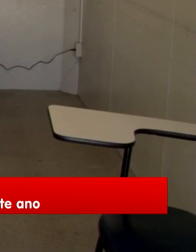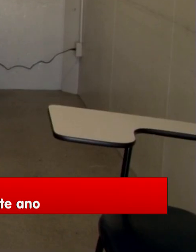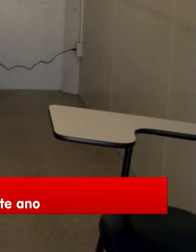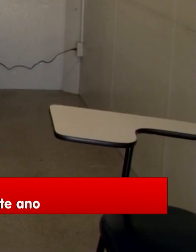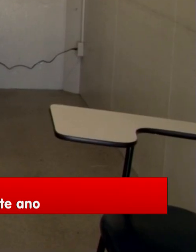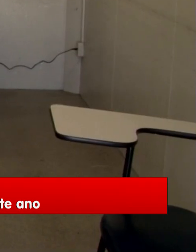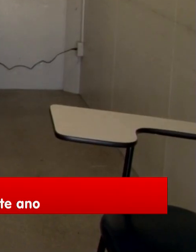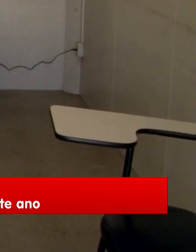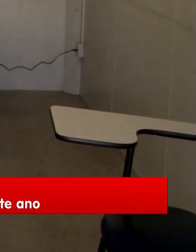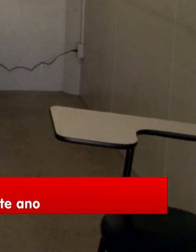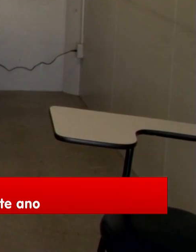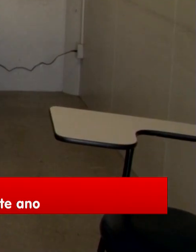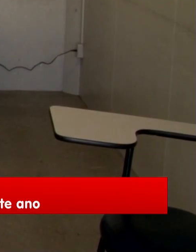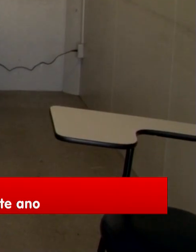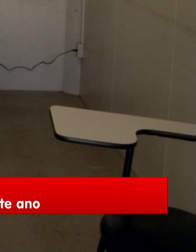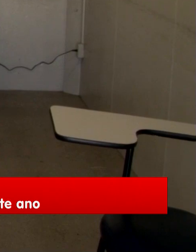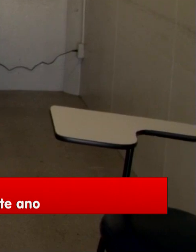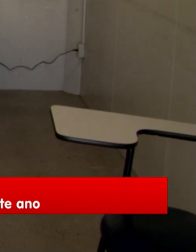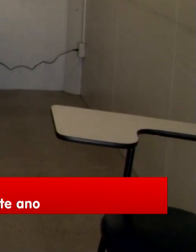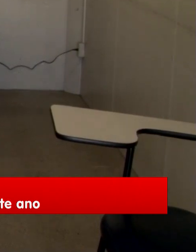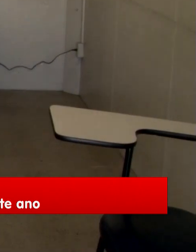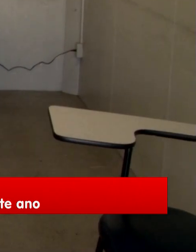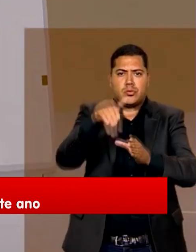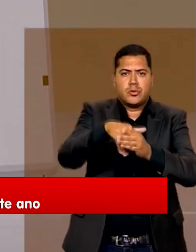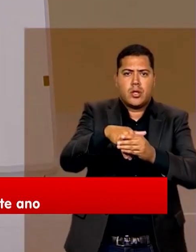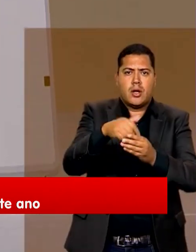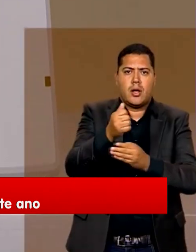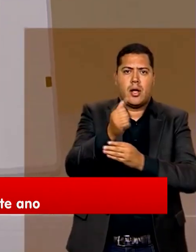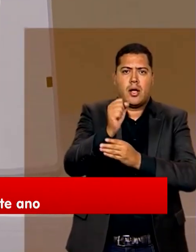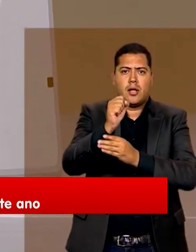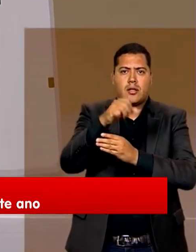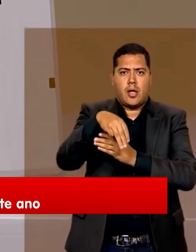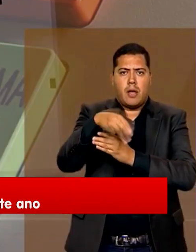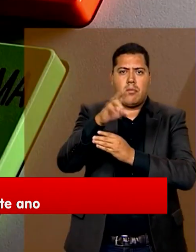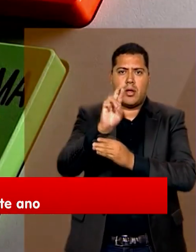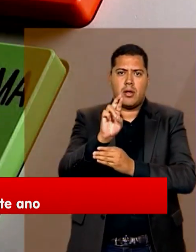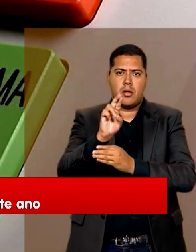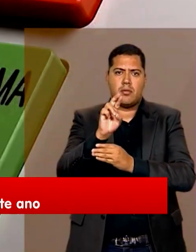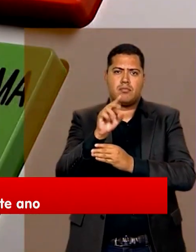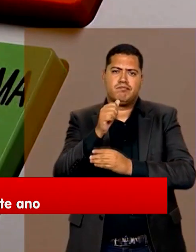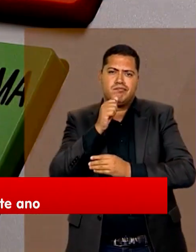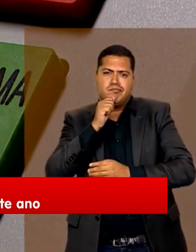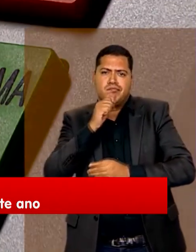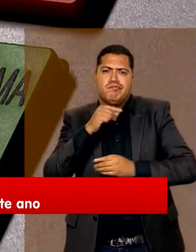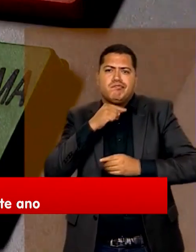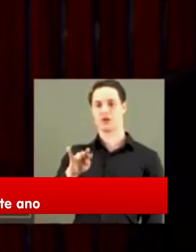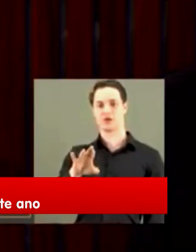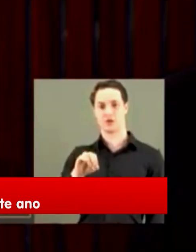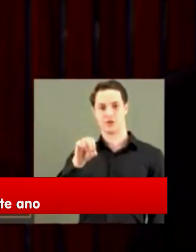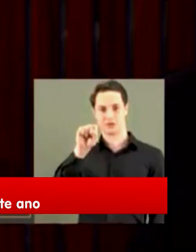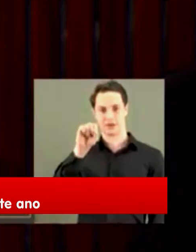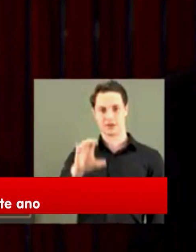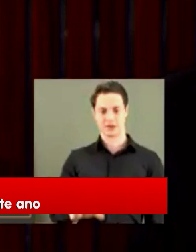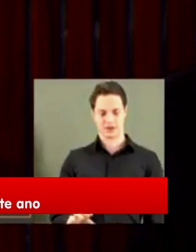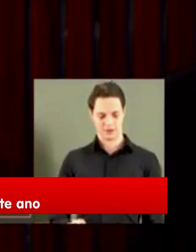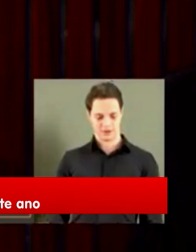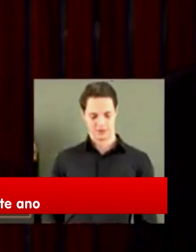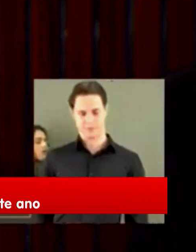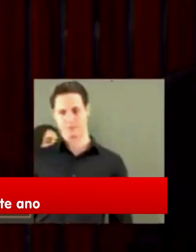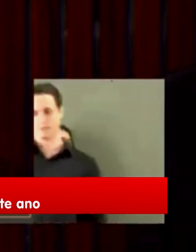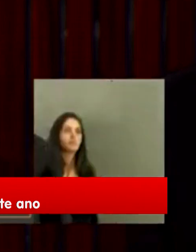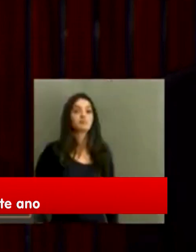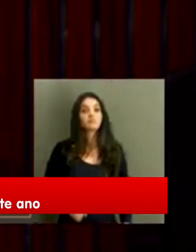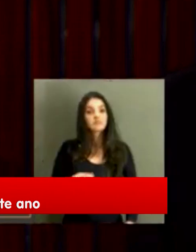resultado da eleição no primeiro município brasileiro na cidade de São Cristóvão do Sul em Santa Catarina fo é um exemplo da